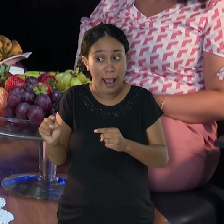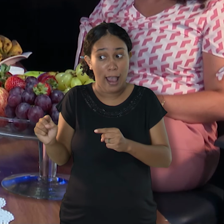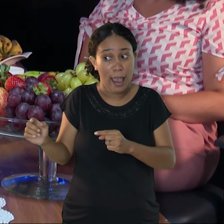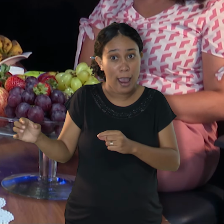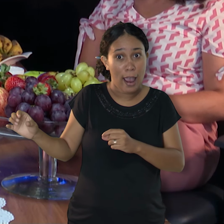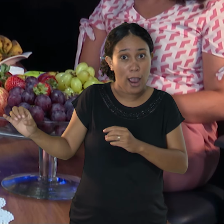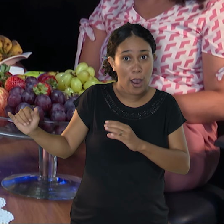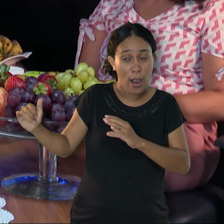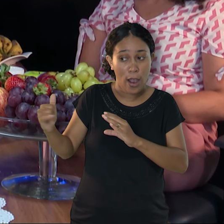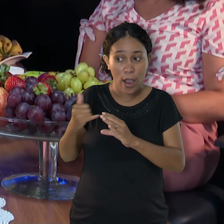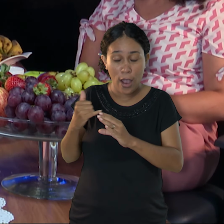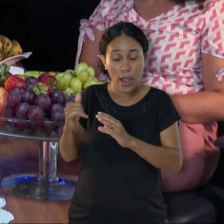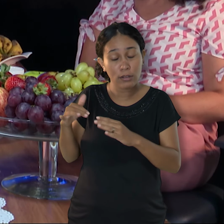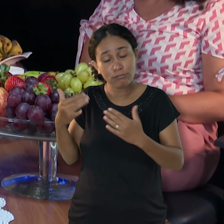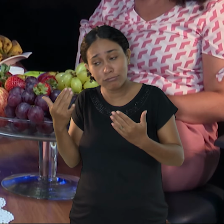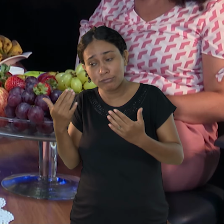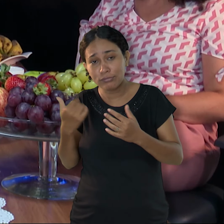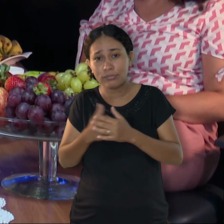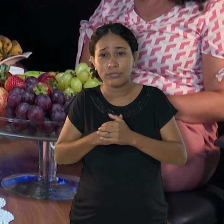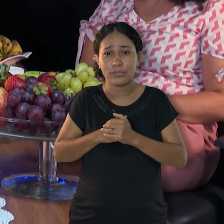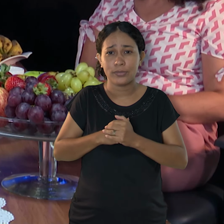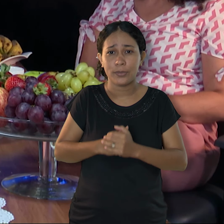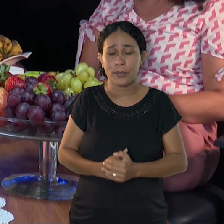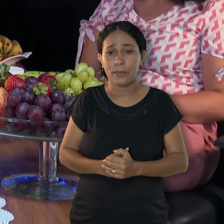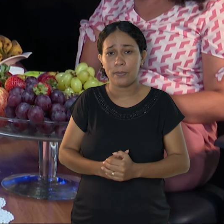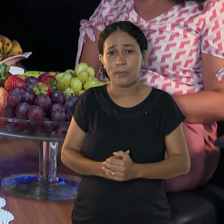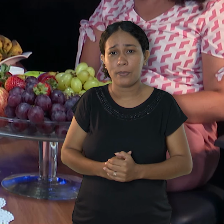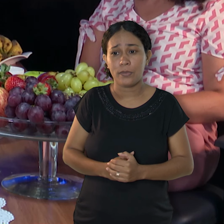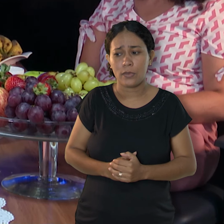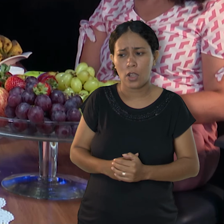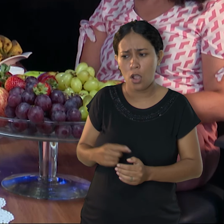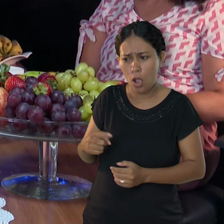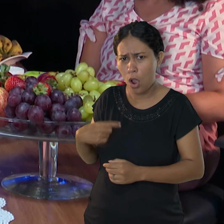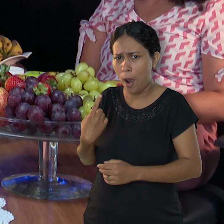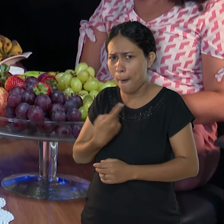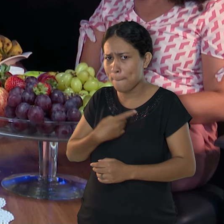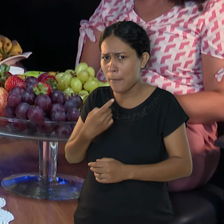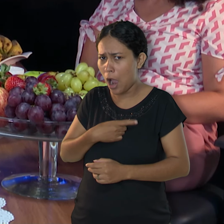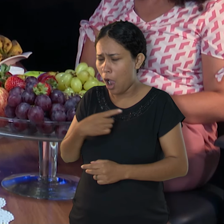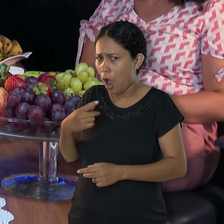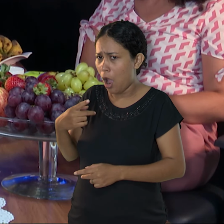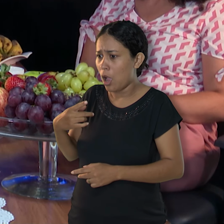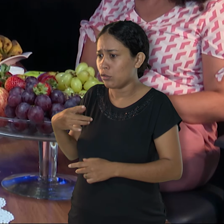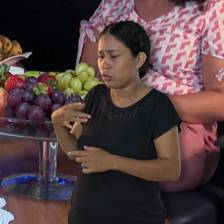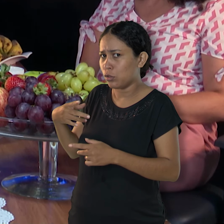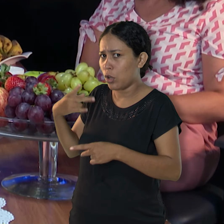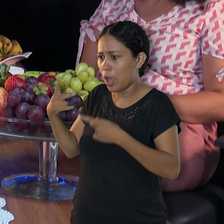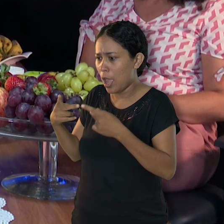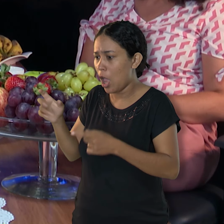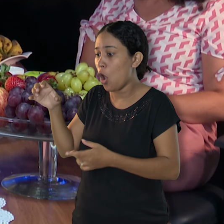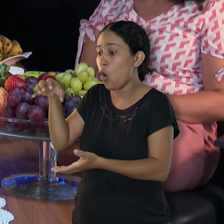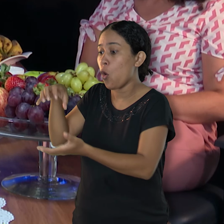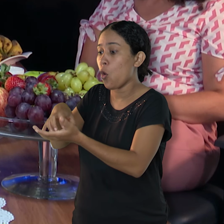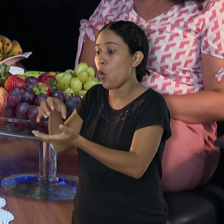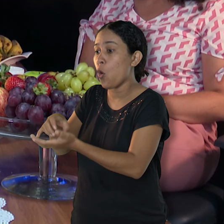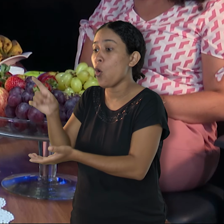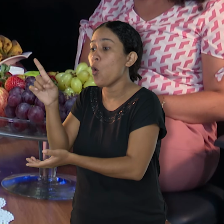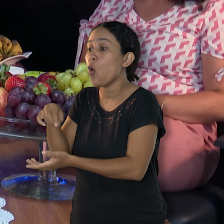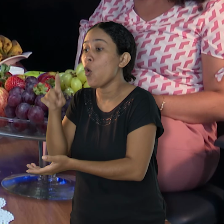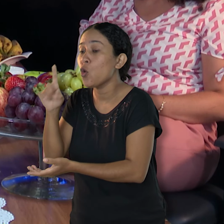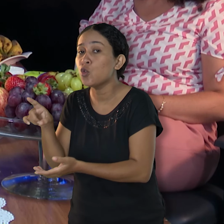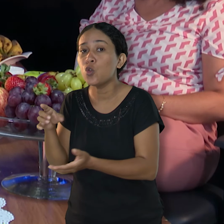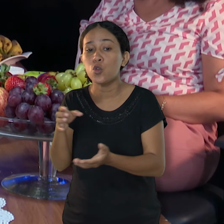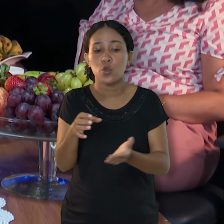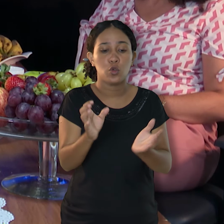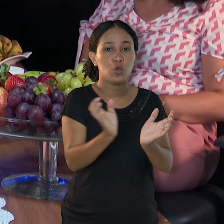E assim, a gente tinha que falar, e eu falo assim, olha, essa vara aqui, a vara X e a vara Y.